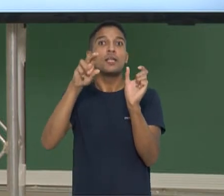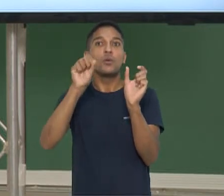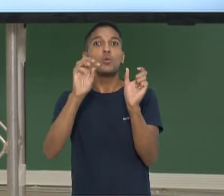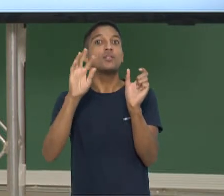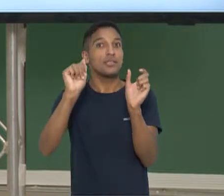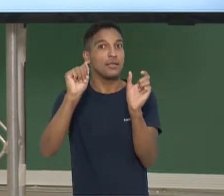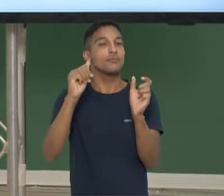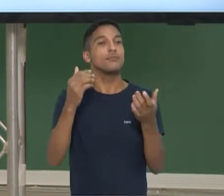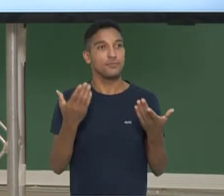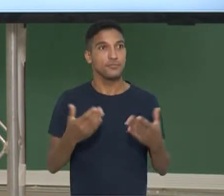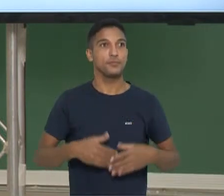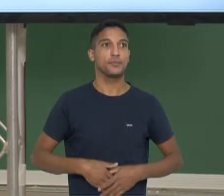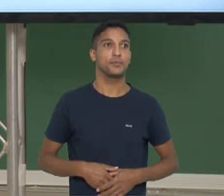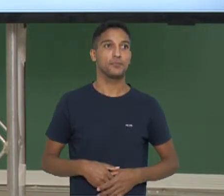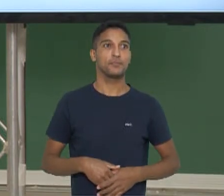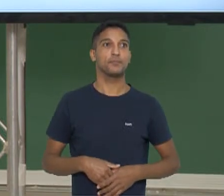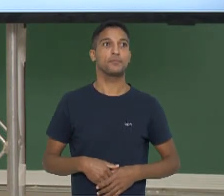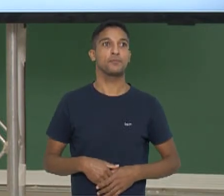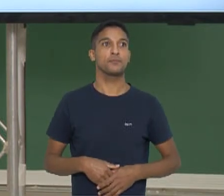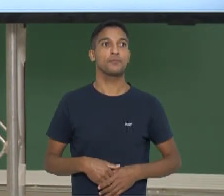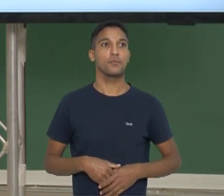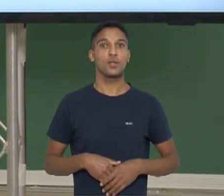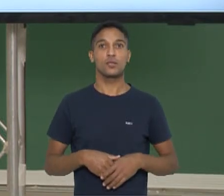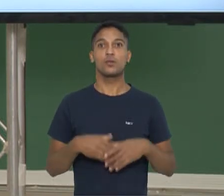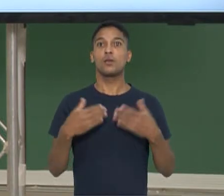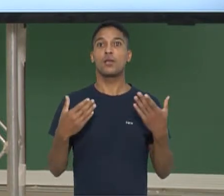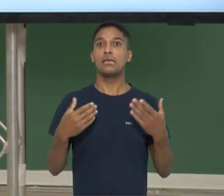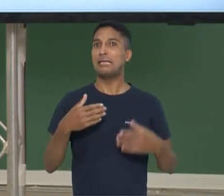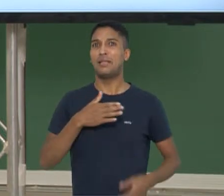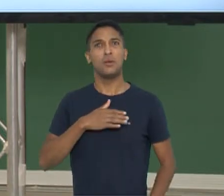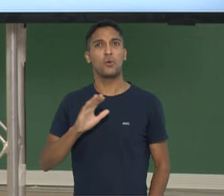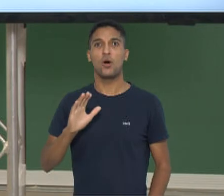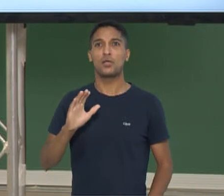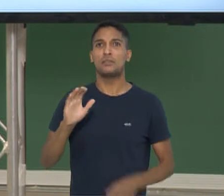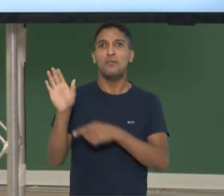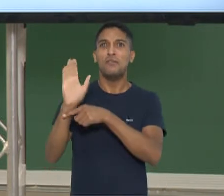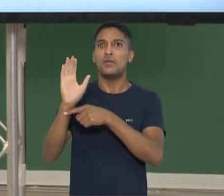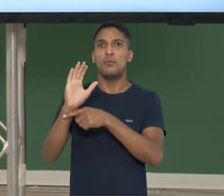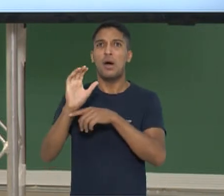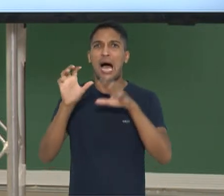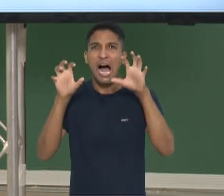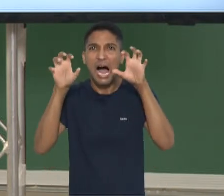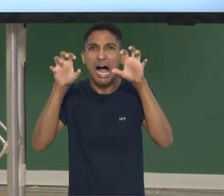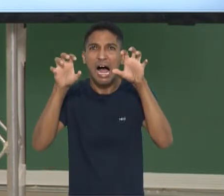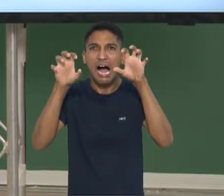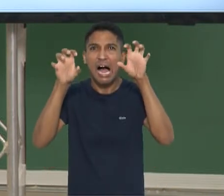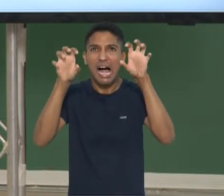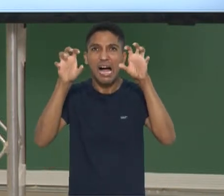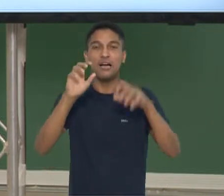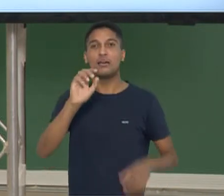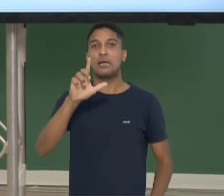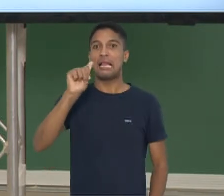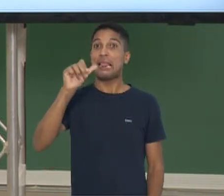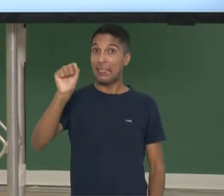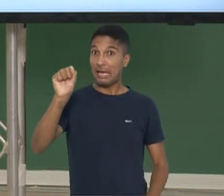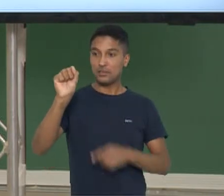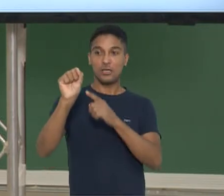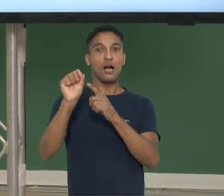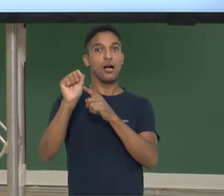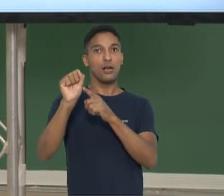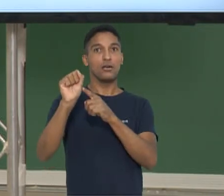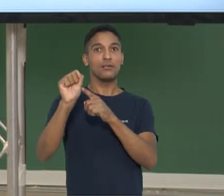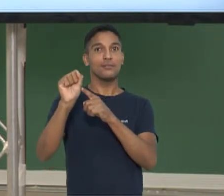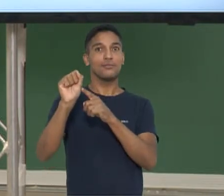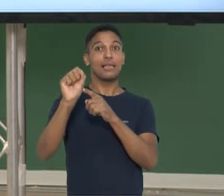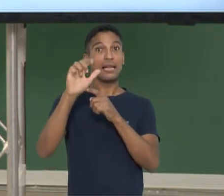películas de terror. Como é las películas no plural, então, não me gustan. Me gustan los días